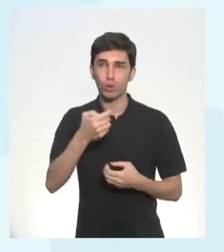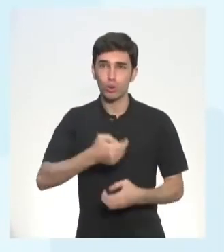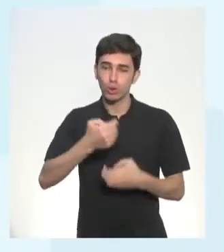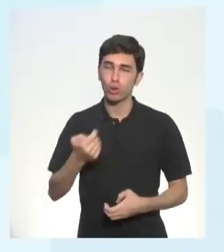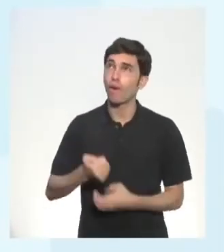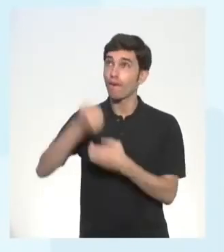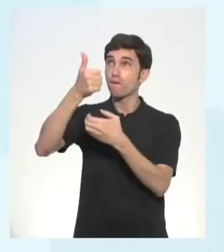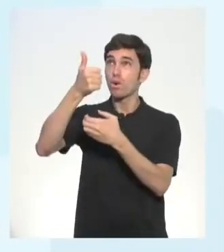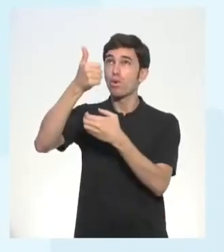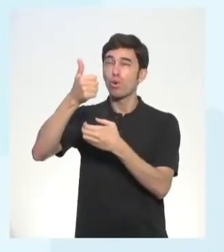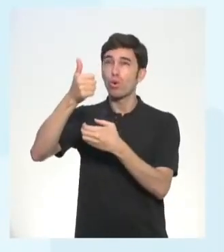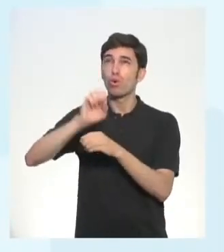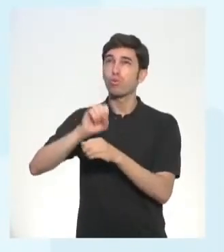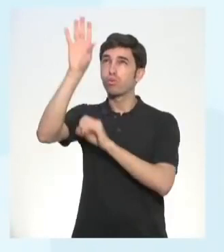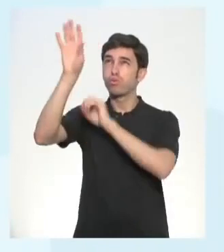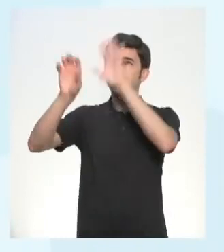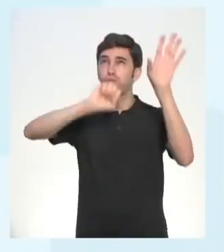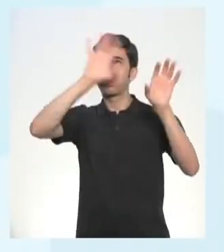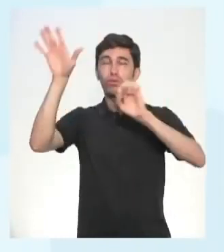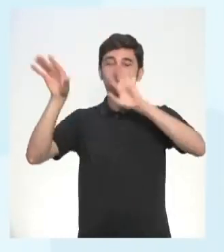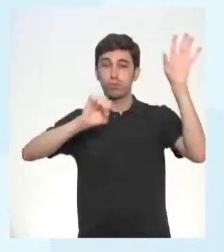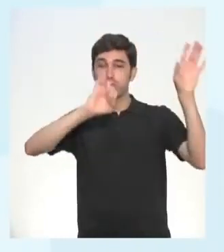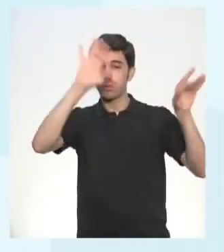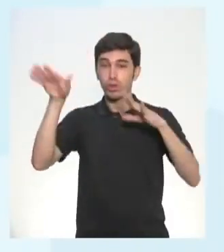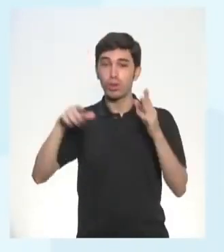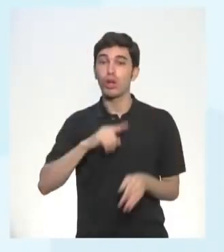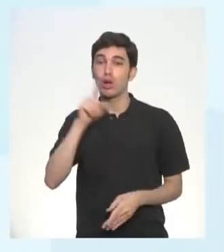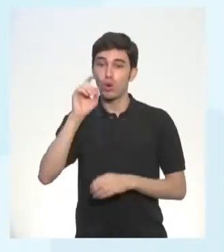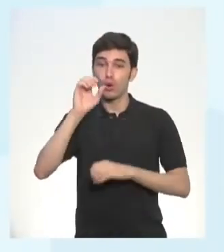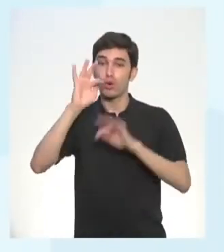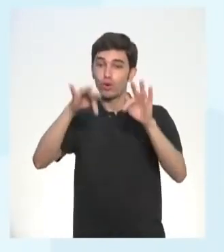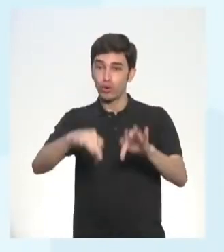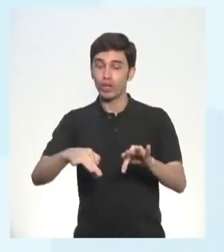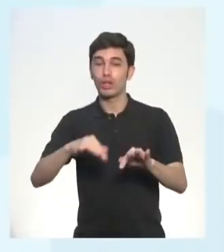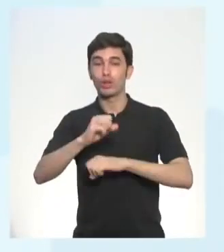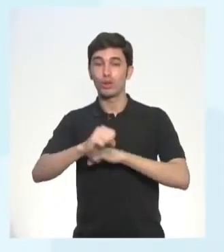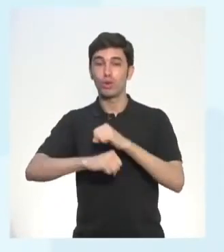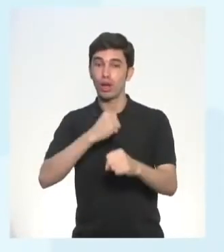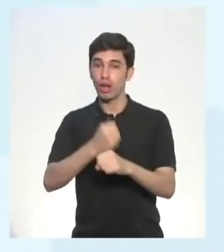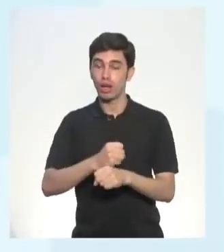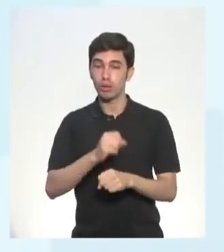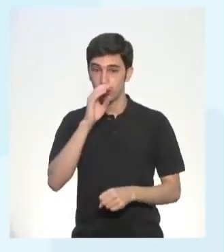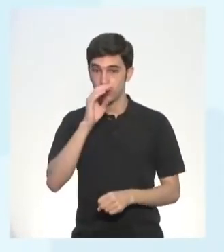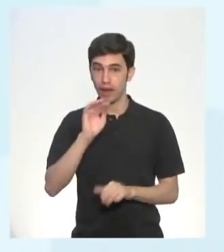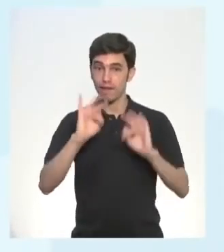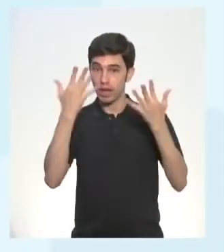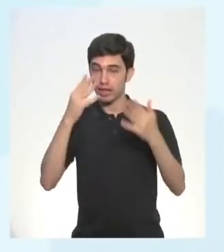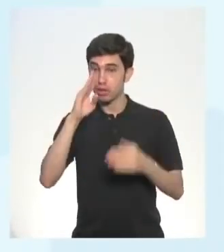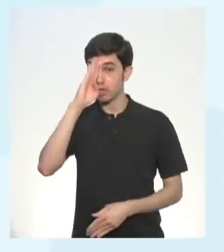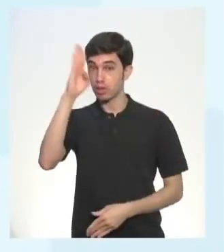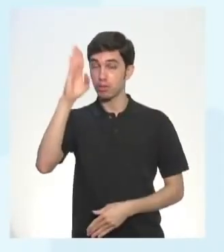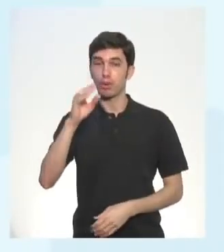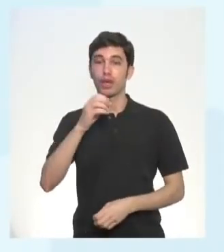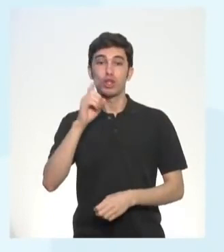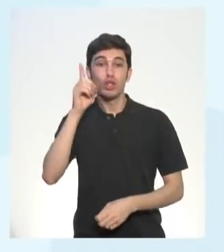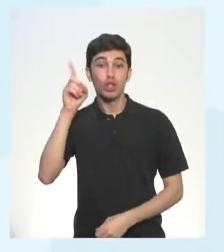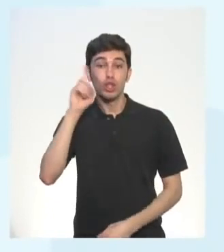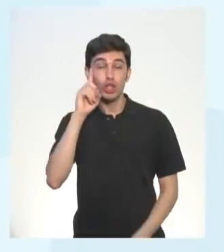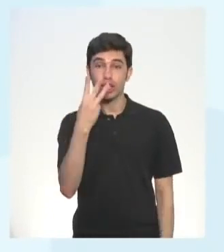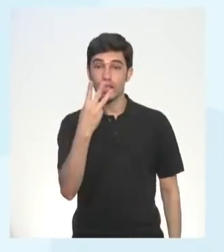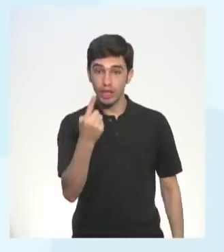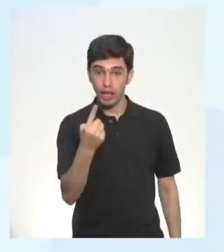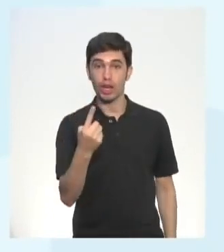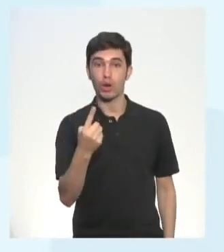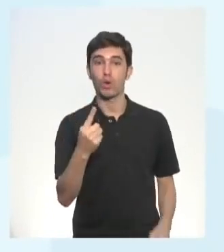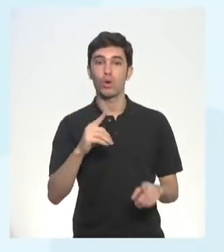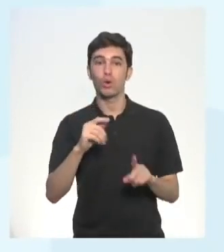ano, especialmente na passagem do dia 31 para o dia 1º de janeiro de 2021. Sabemos